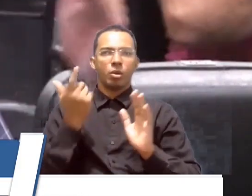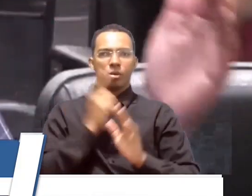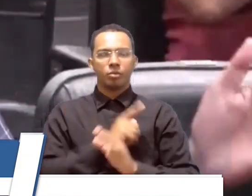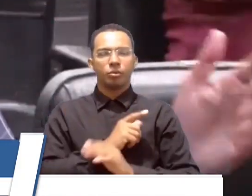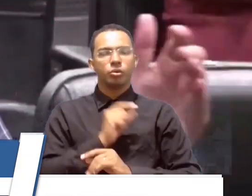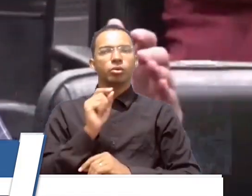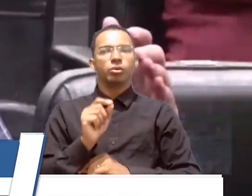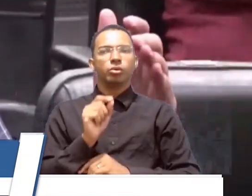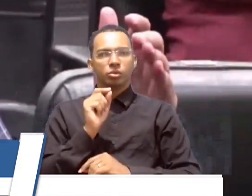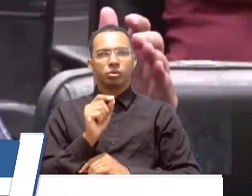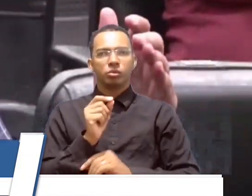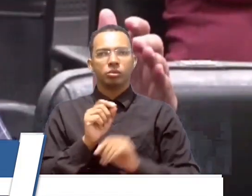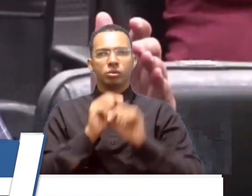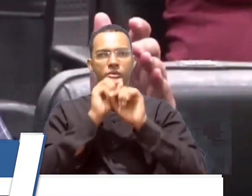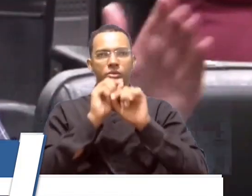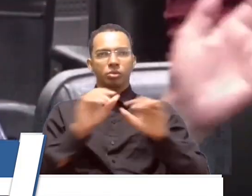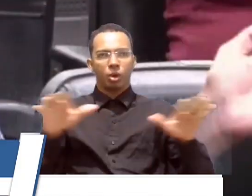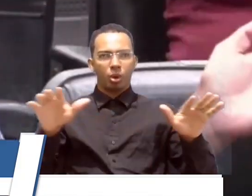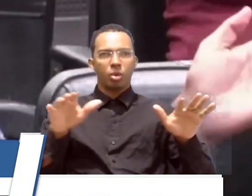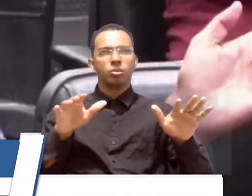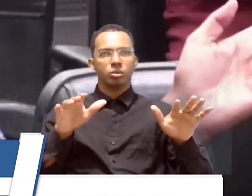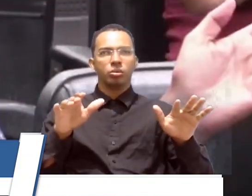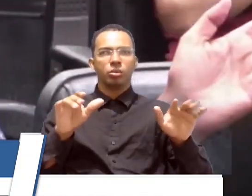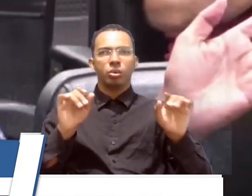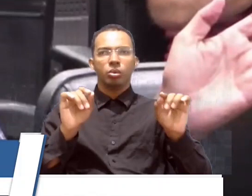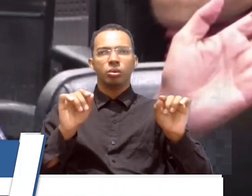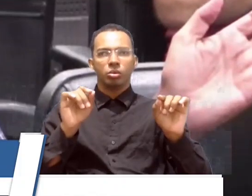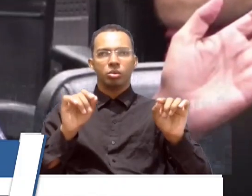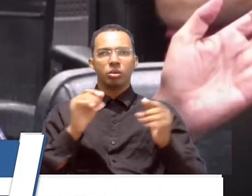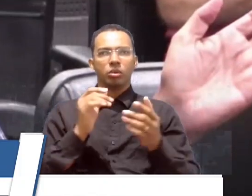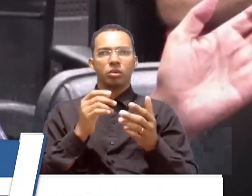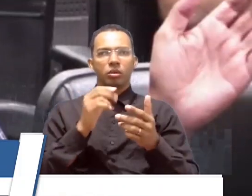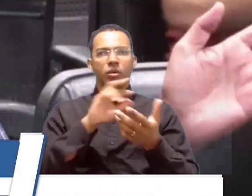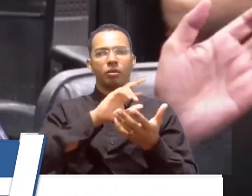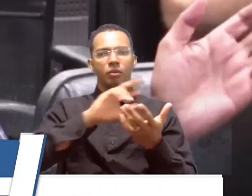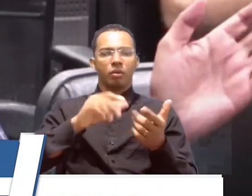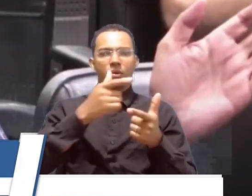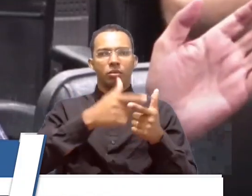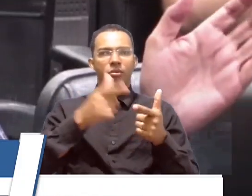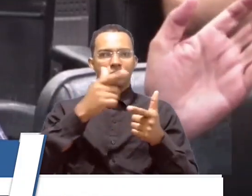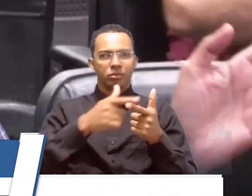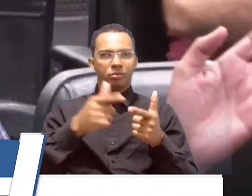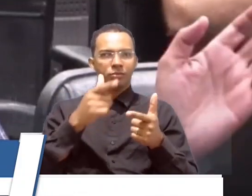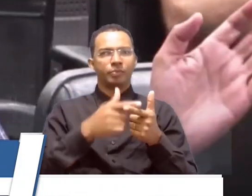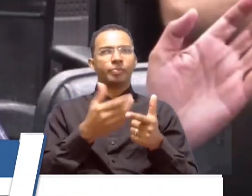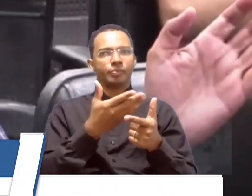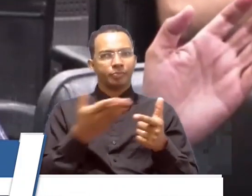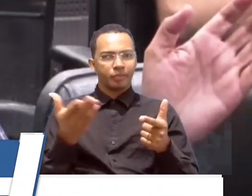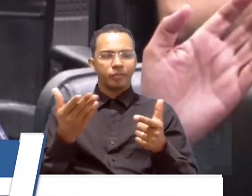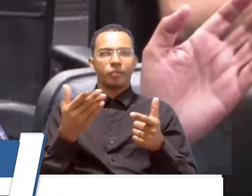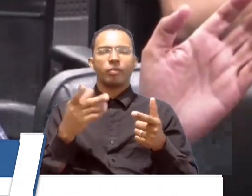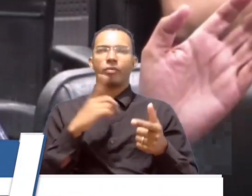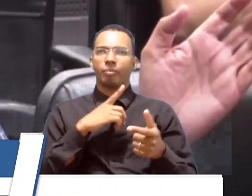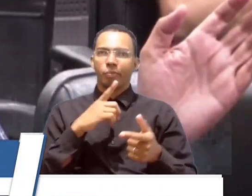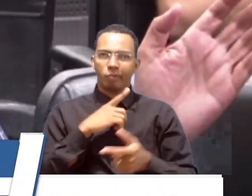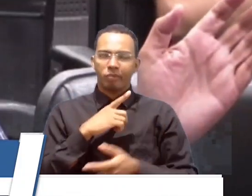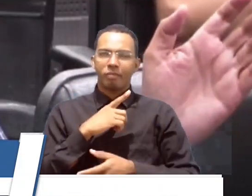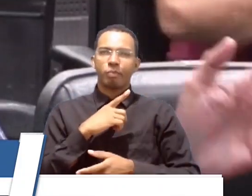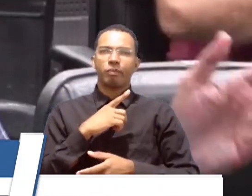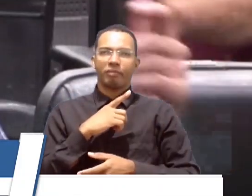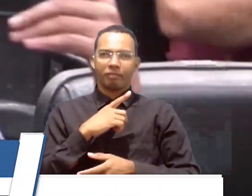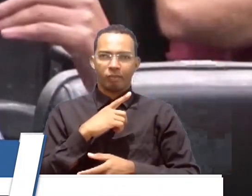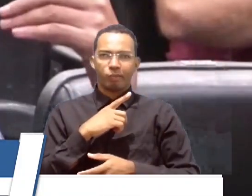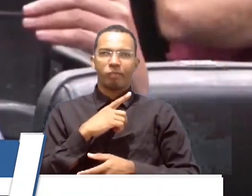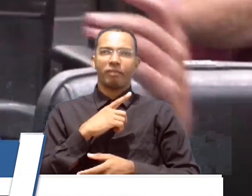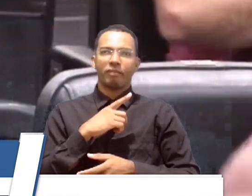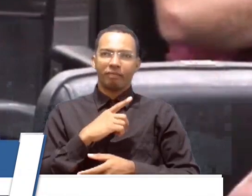dar publicidade aos problemas. Esse problema, ele existe,